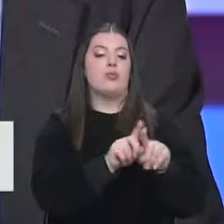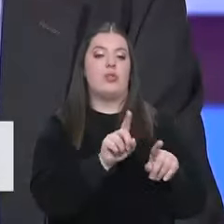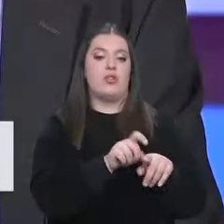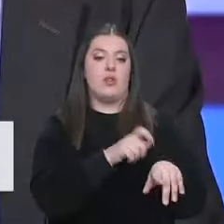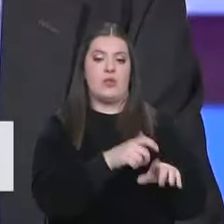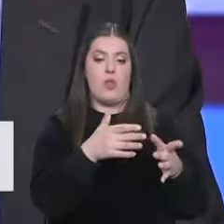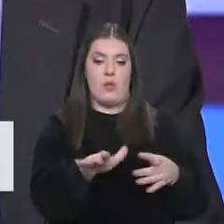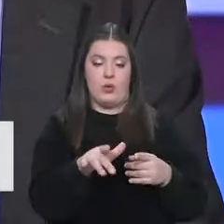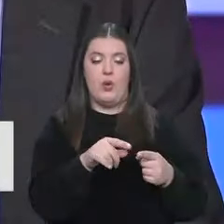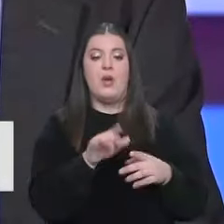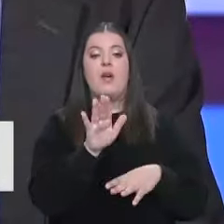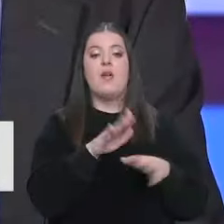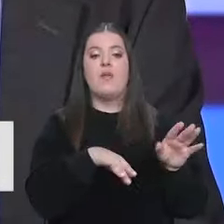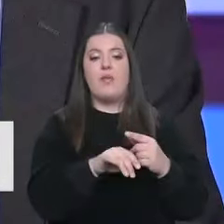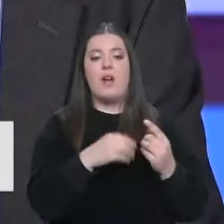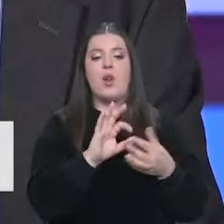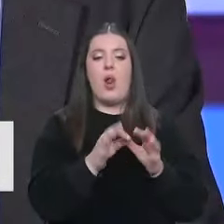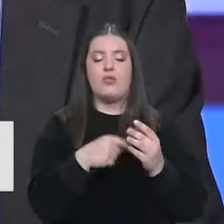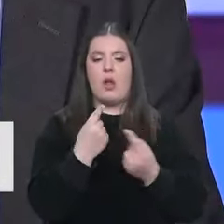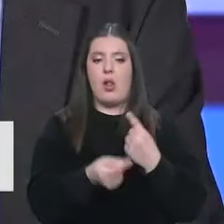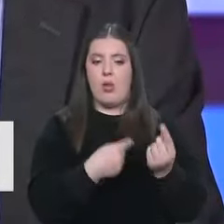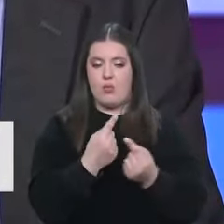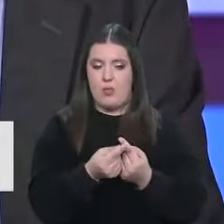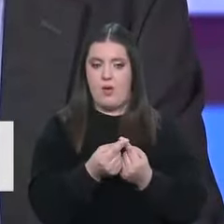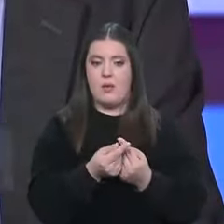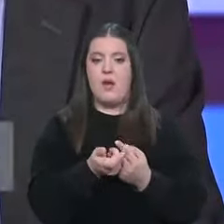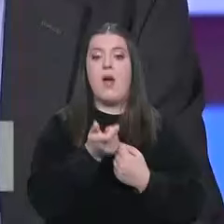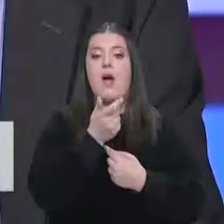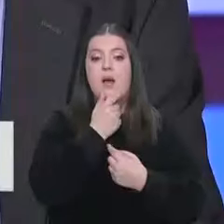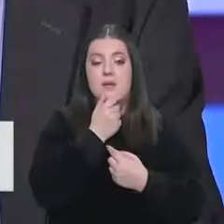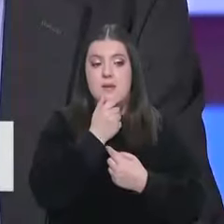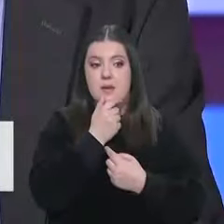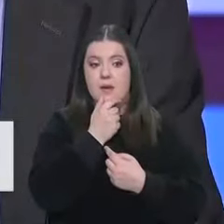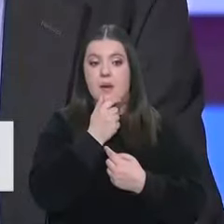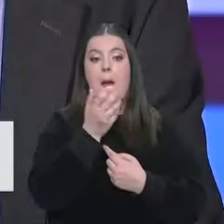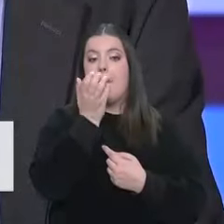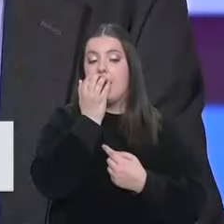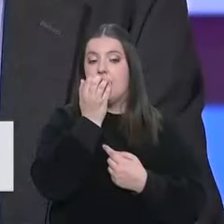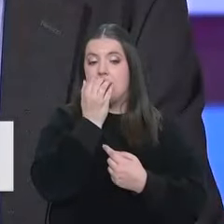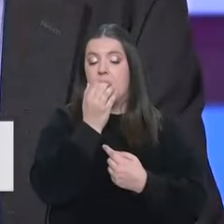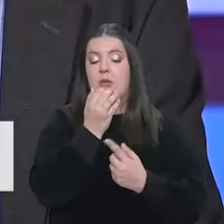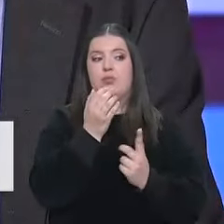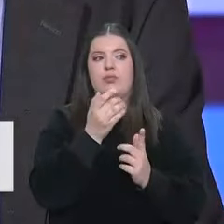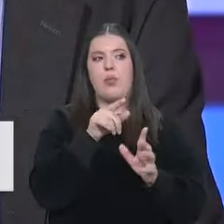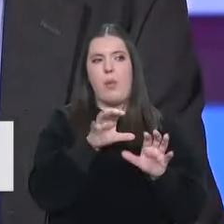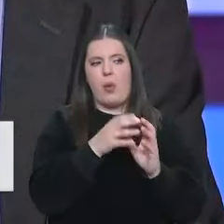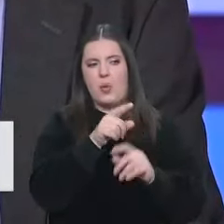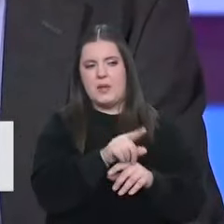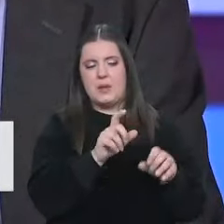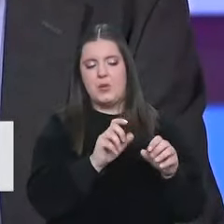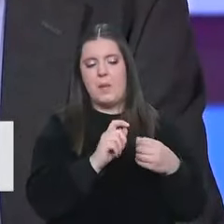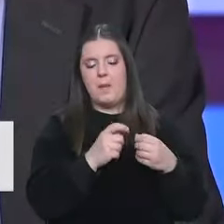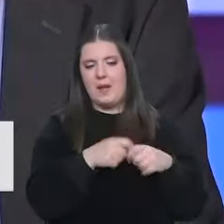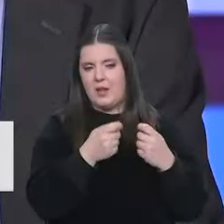altura ainda faz algum sentido caso H Marcelo robelo Sousa ou entenda que esse bloco dos partidos à